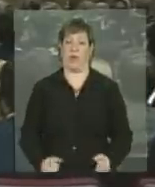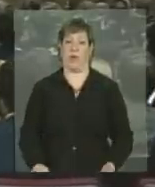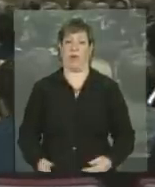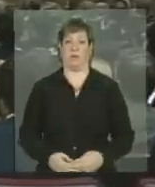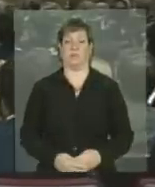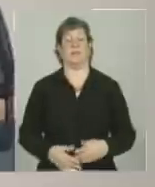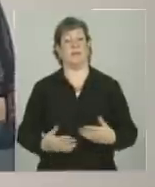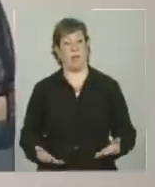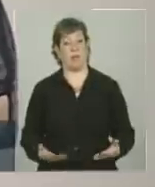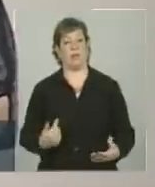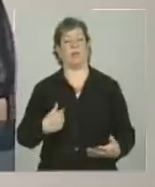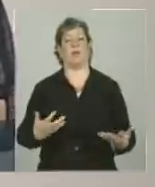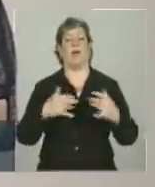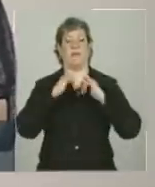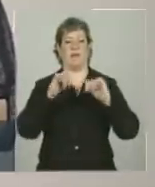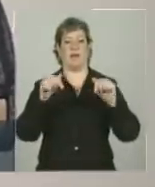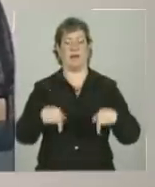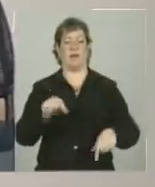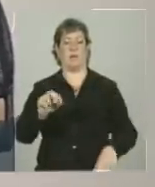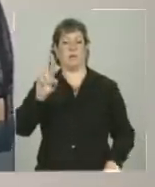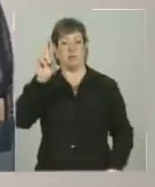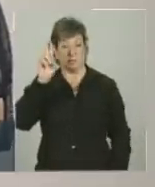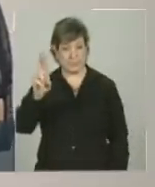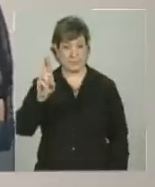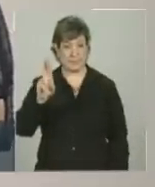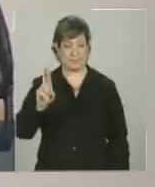Queria destacar aqui o papel